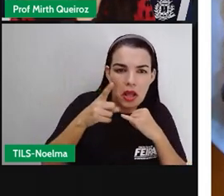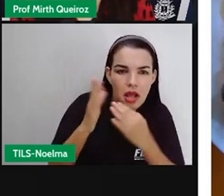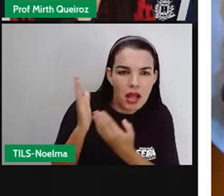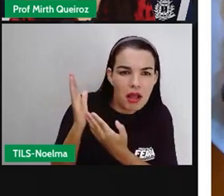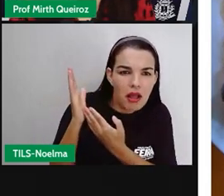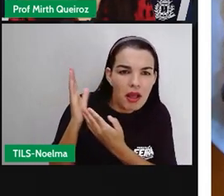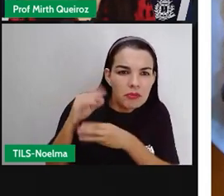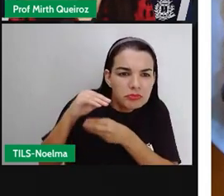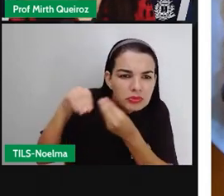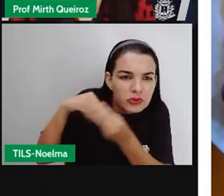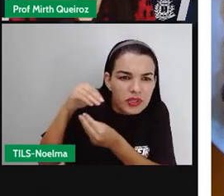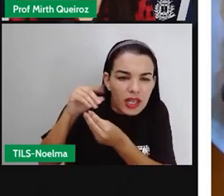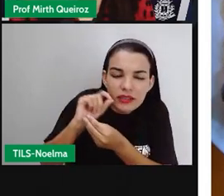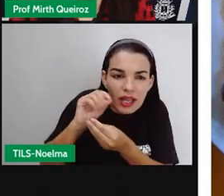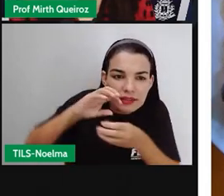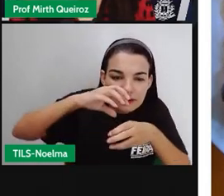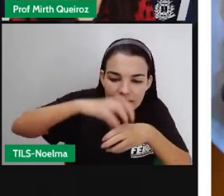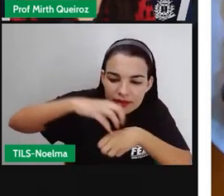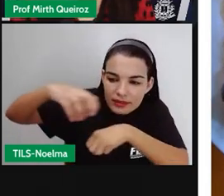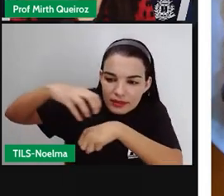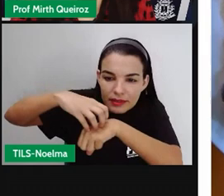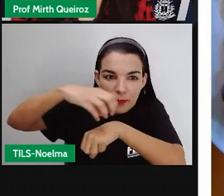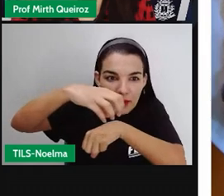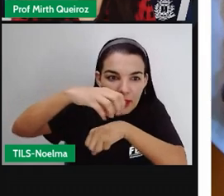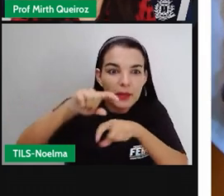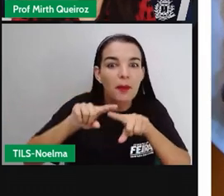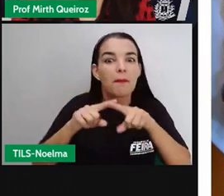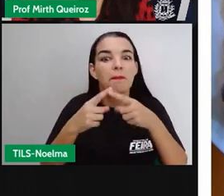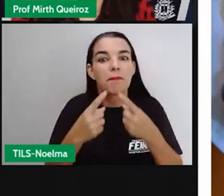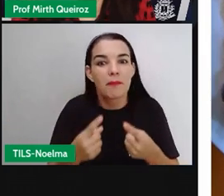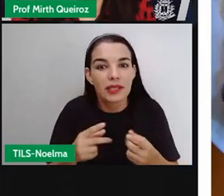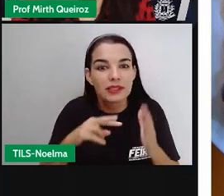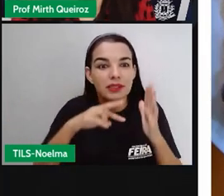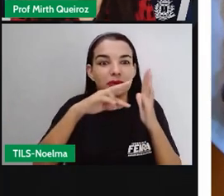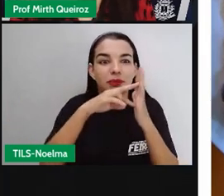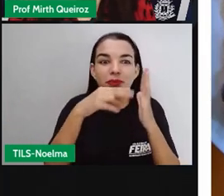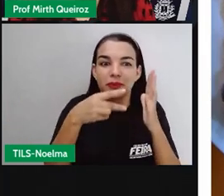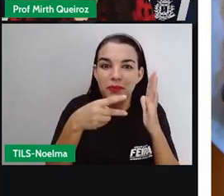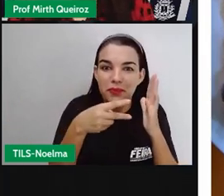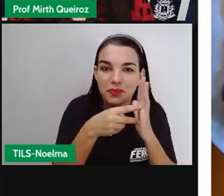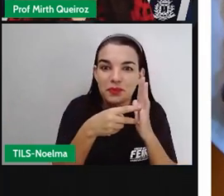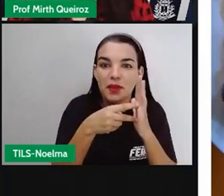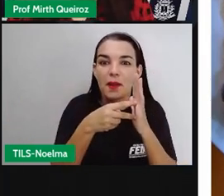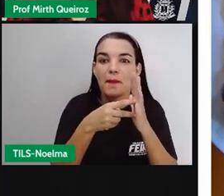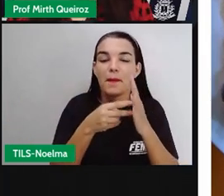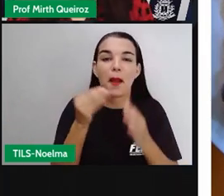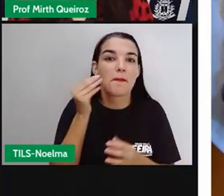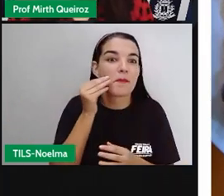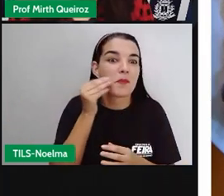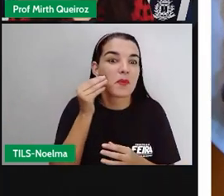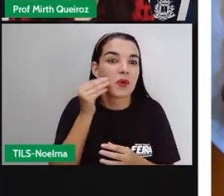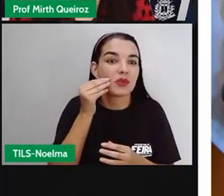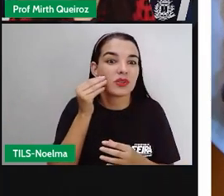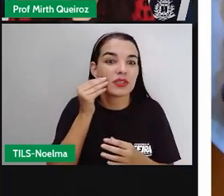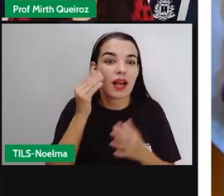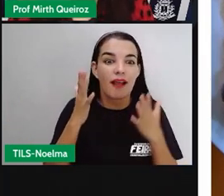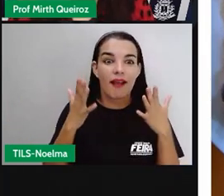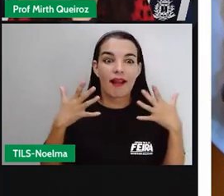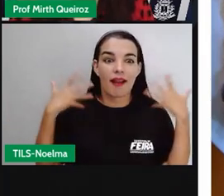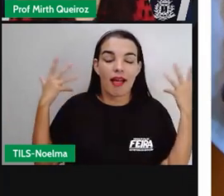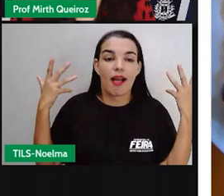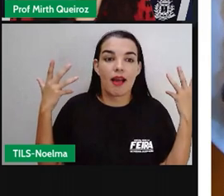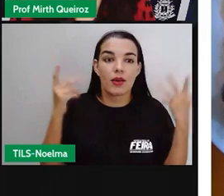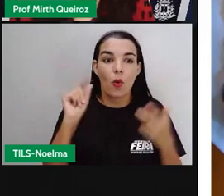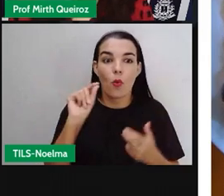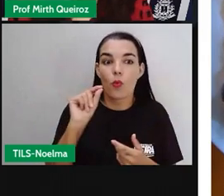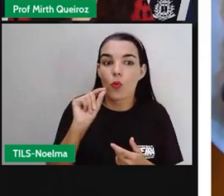misturados, o conceito de mistura parece claro, mas é importante definir a